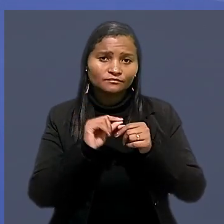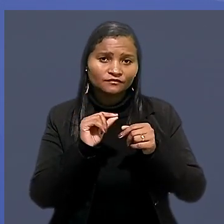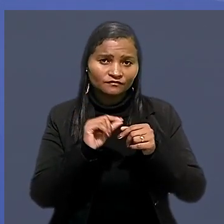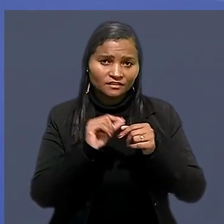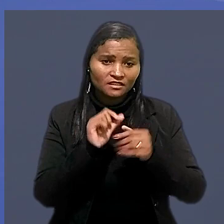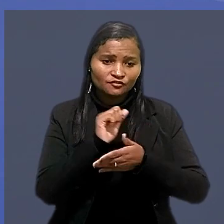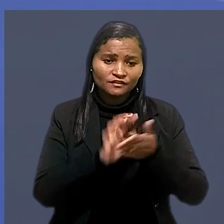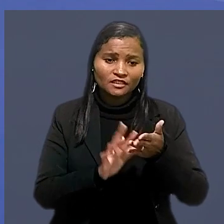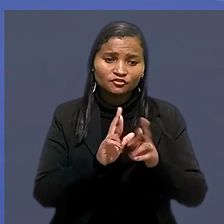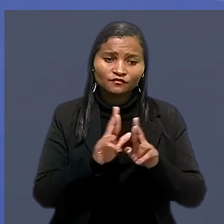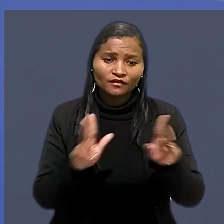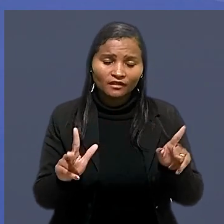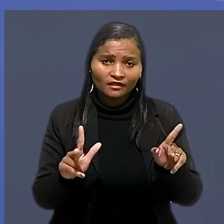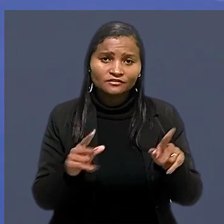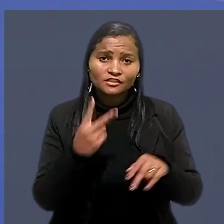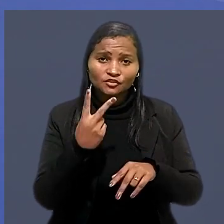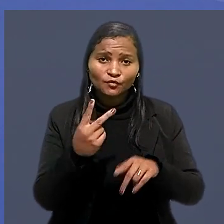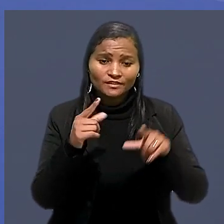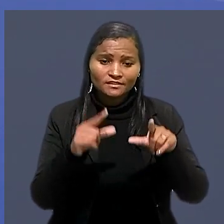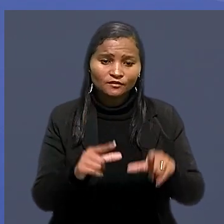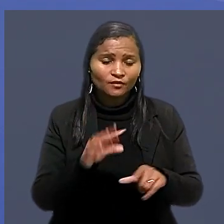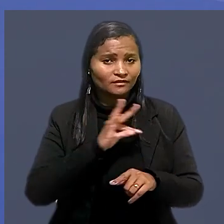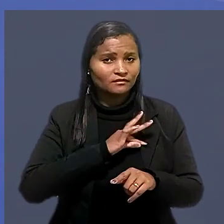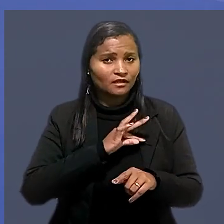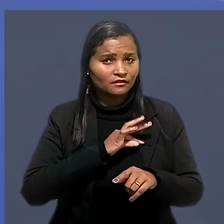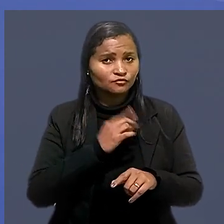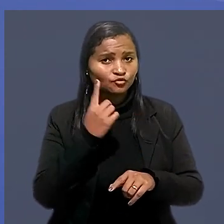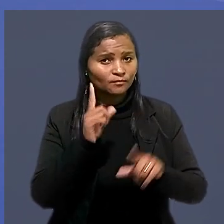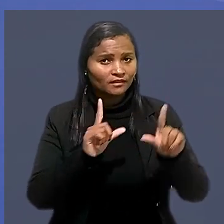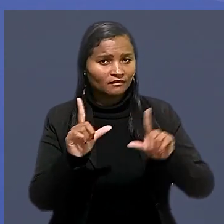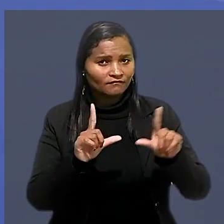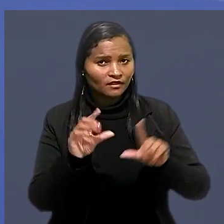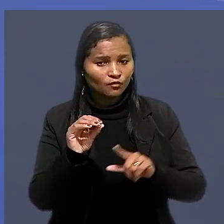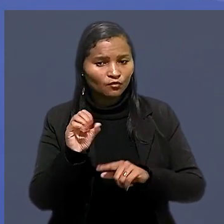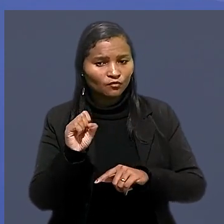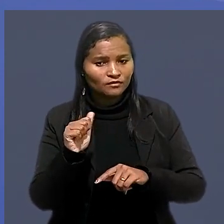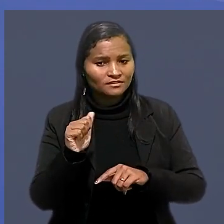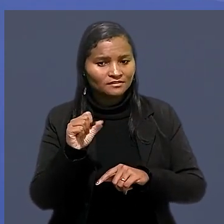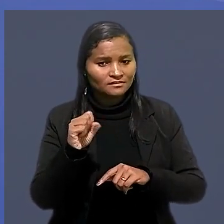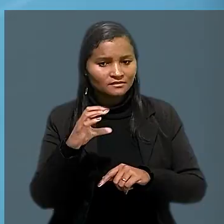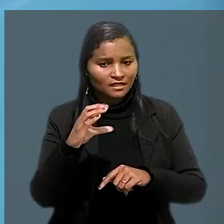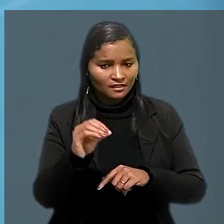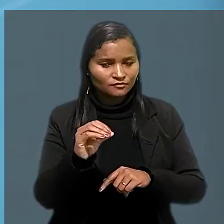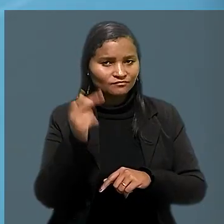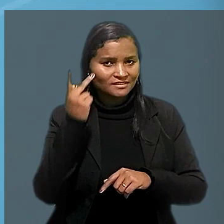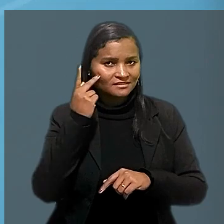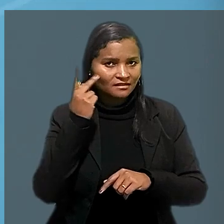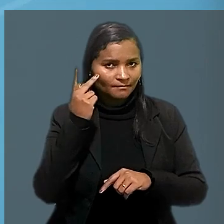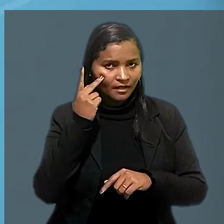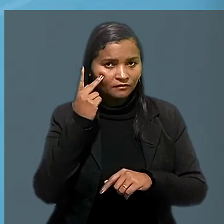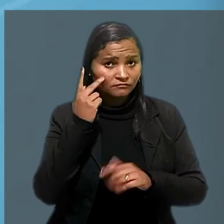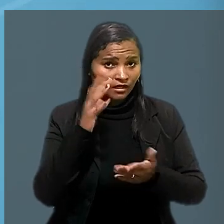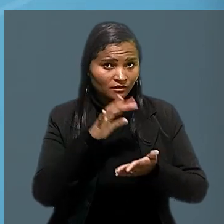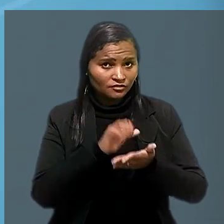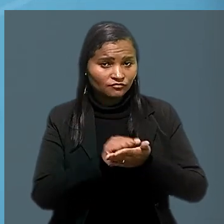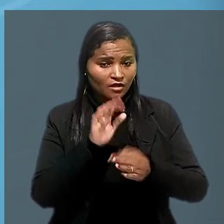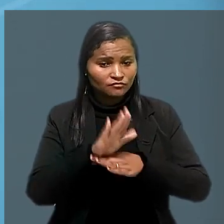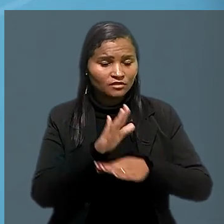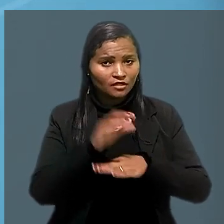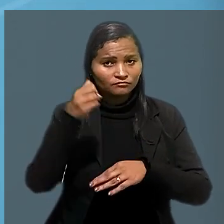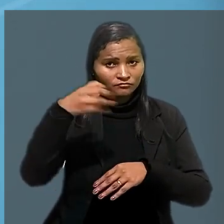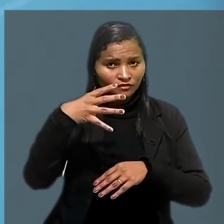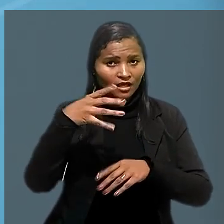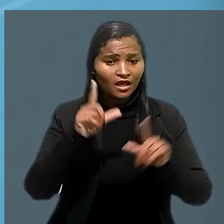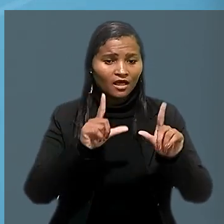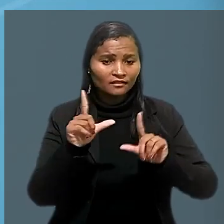exercer funções diferentes em 2 setores técnicos de uma TV de Osasco, em São Paulo. Além de registro como auxiliar